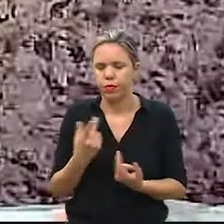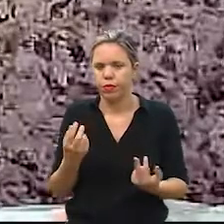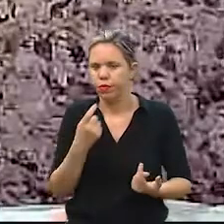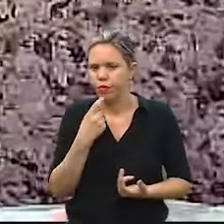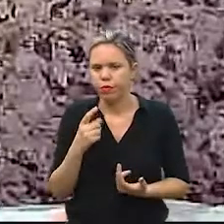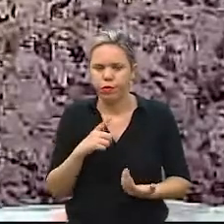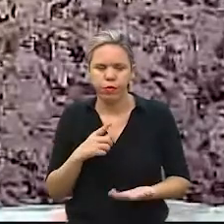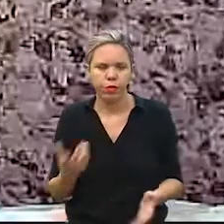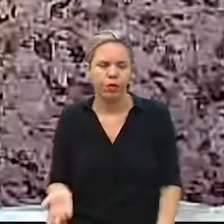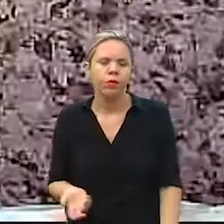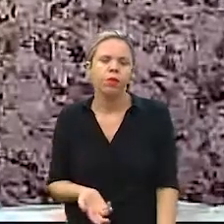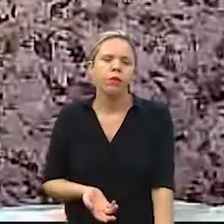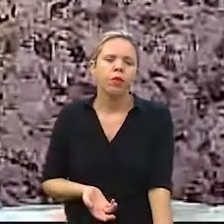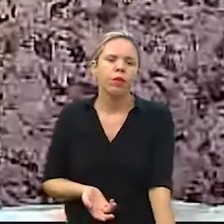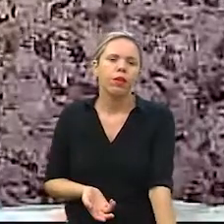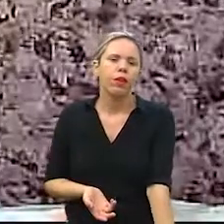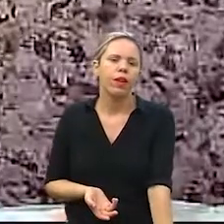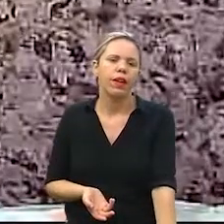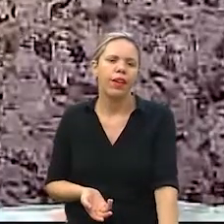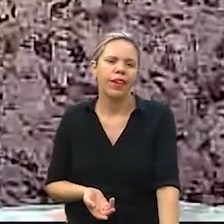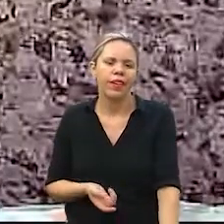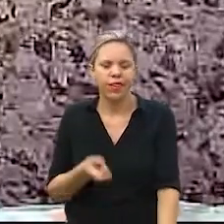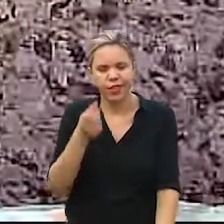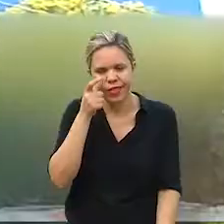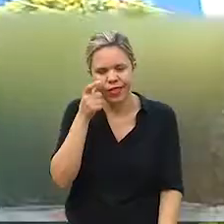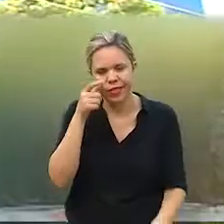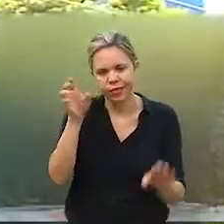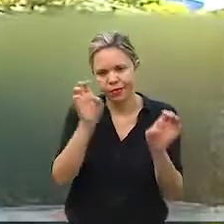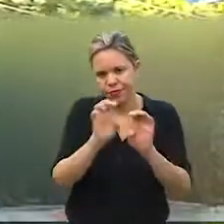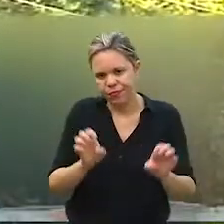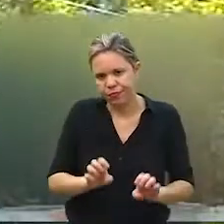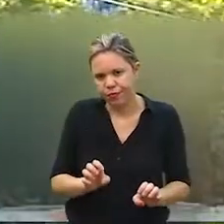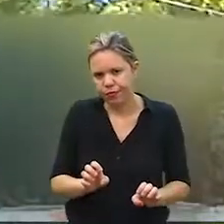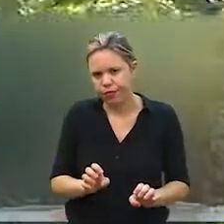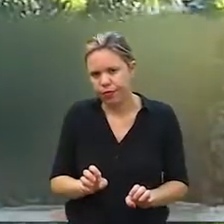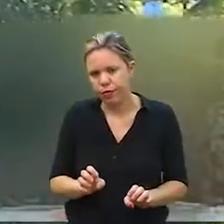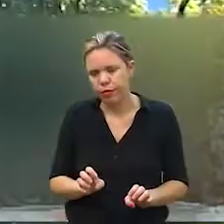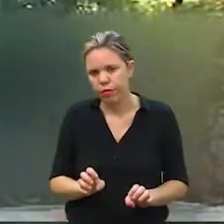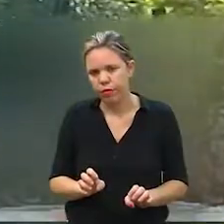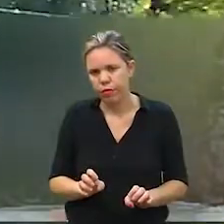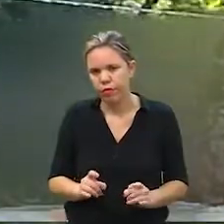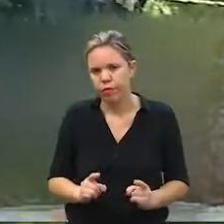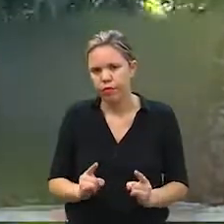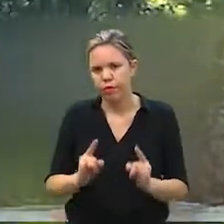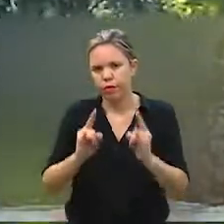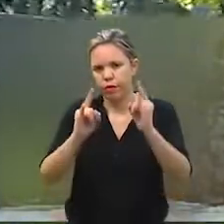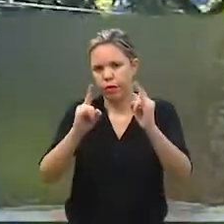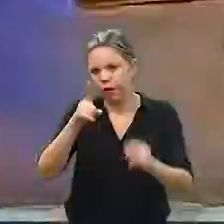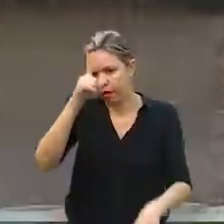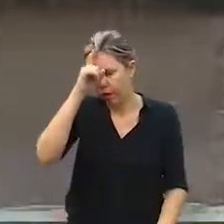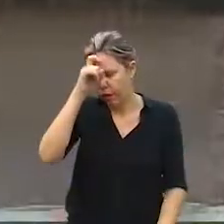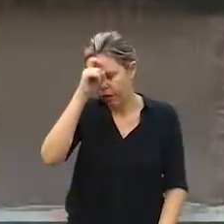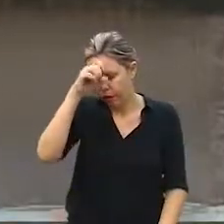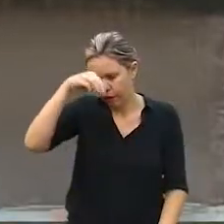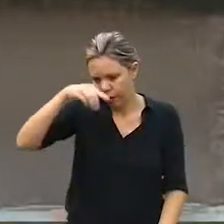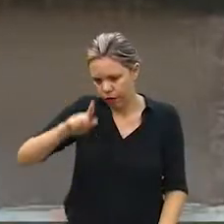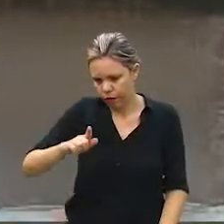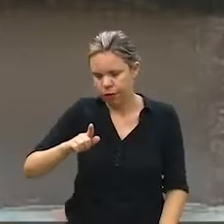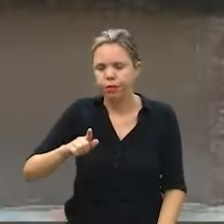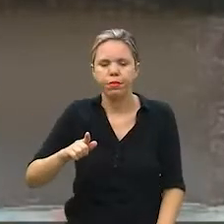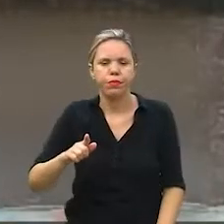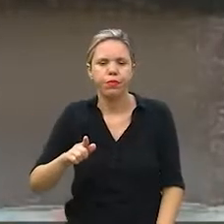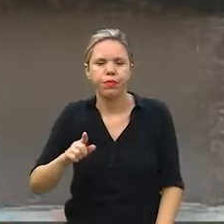Campinas tem. Tá? Se você olhar a estrutura do complexo Mário Gatti, as